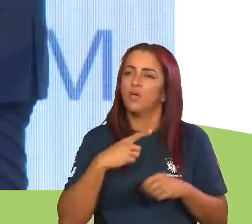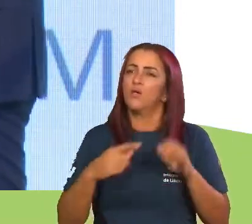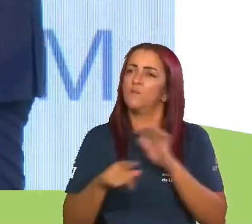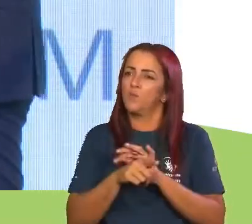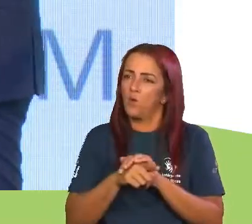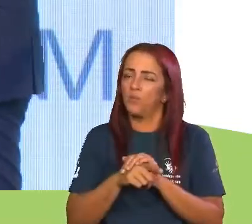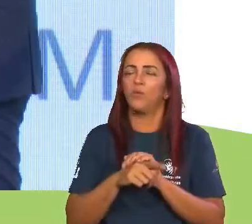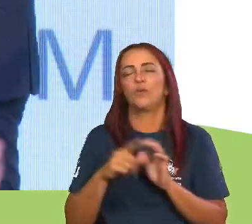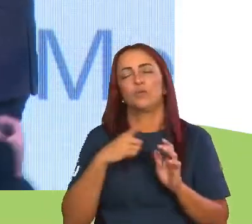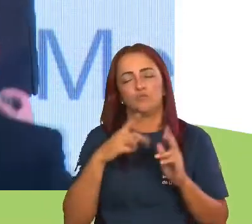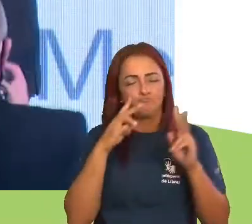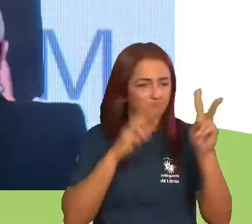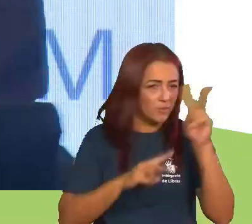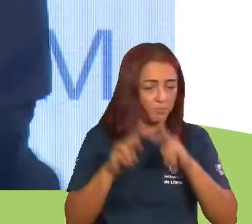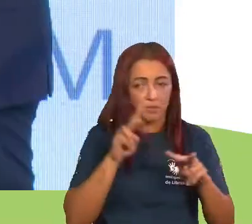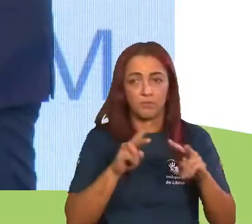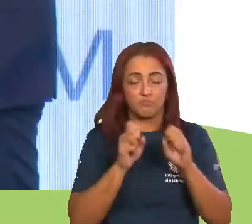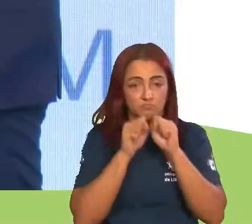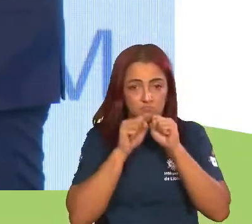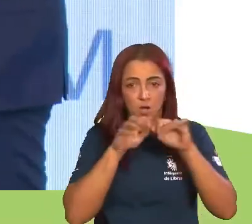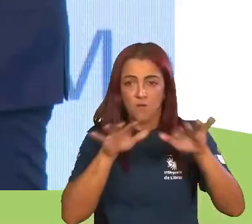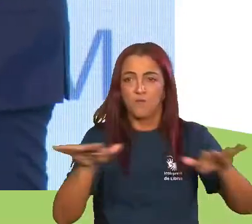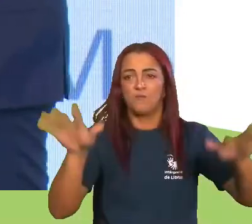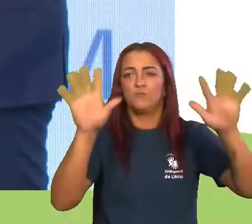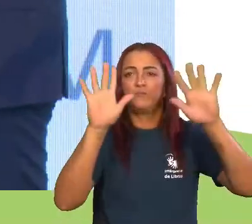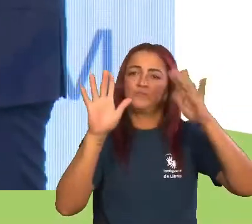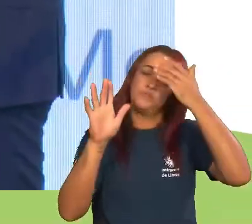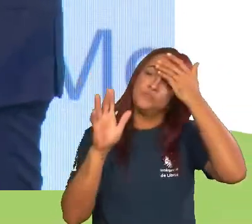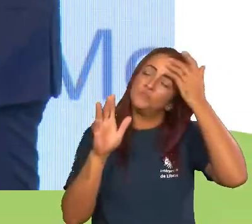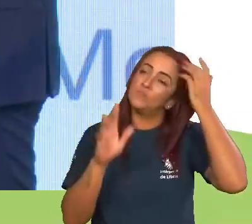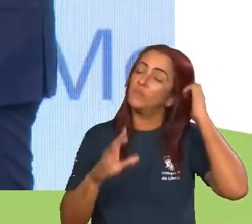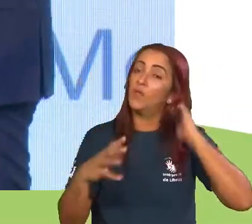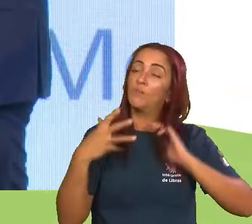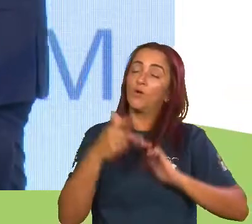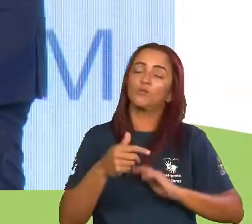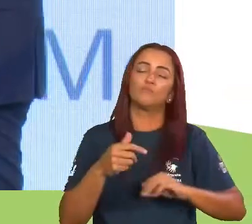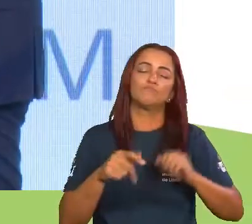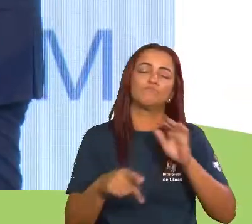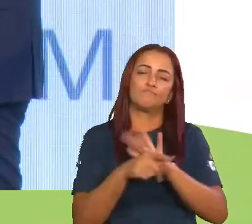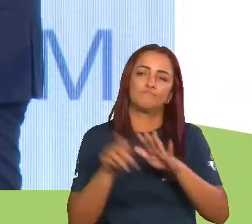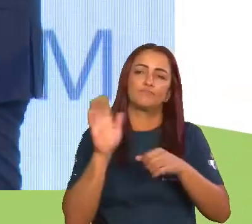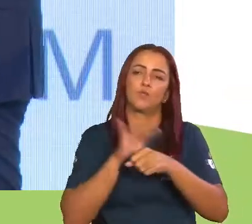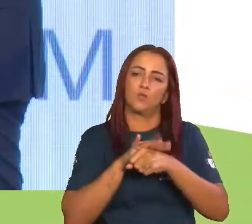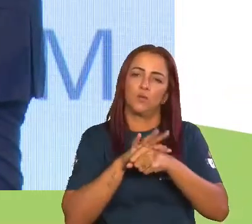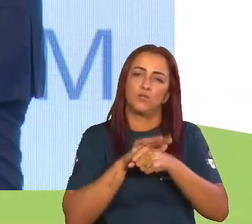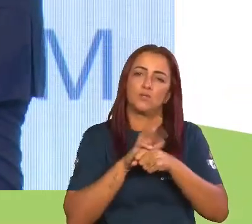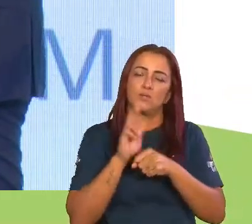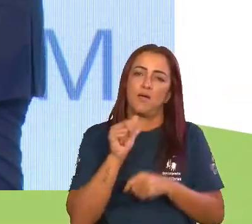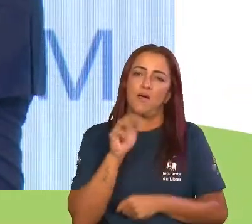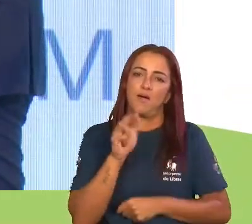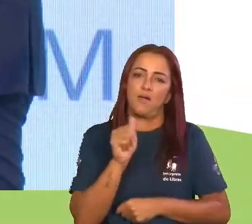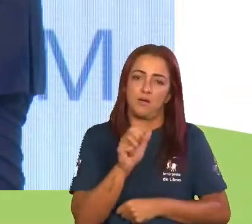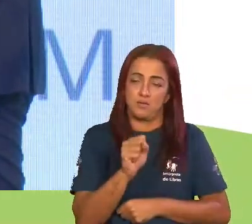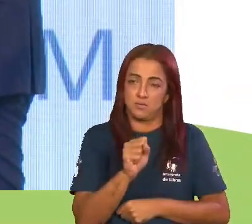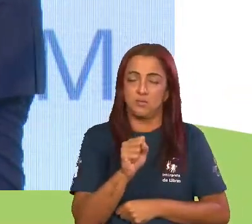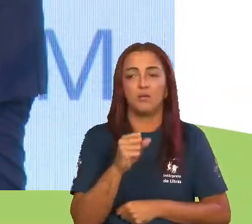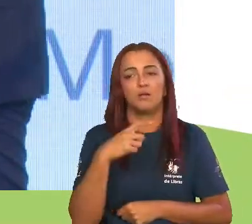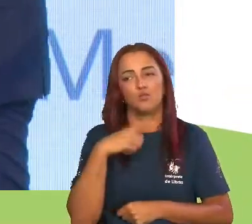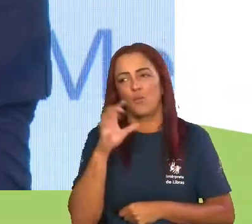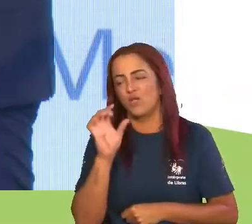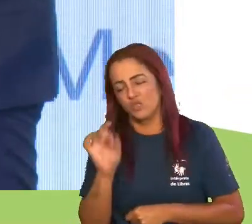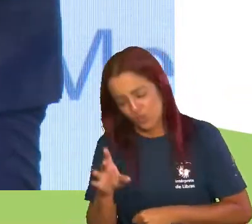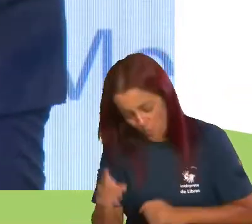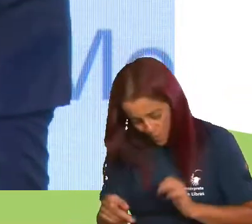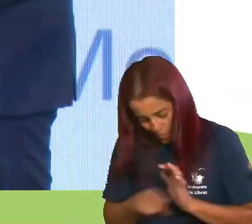pela visibilidade que você está dando, né, para as doenças raras, que são não